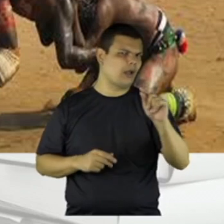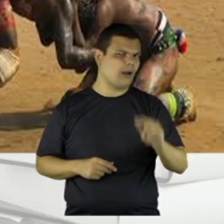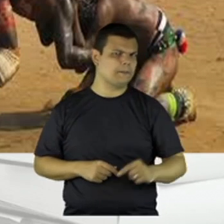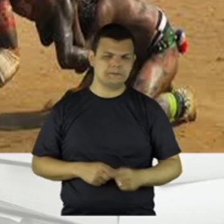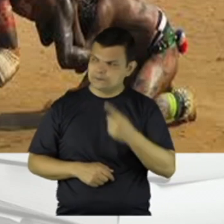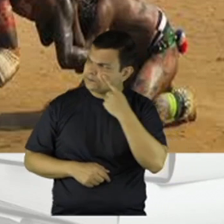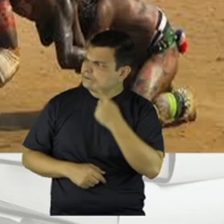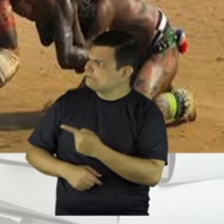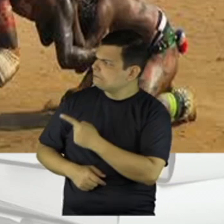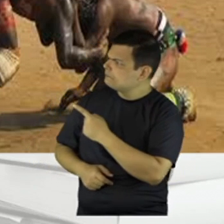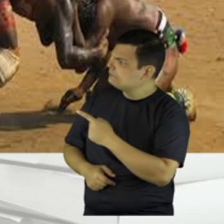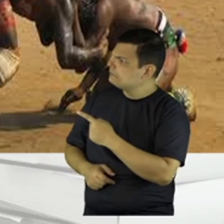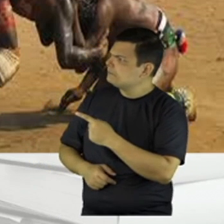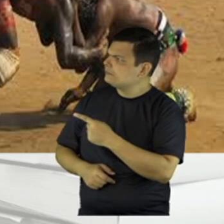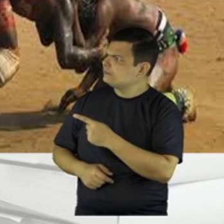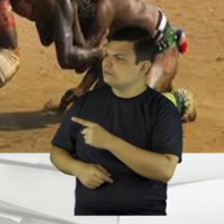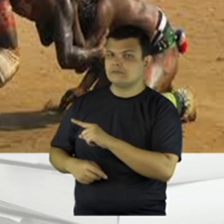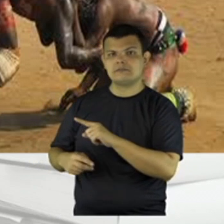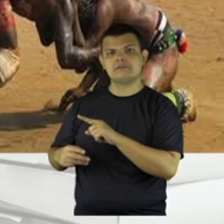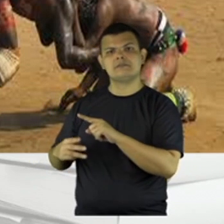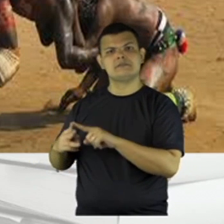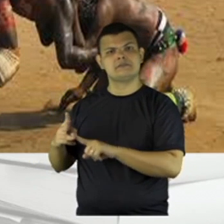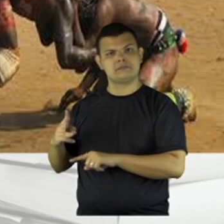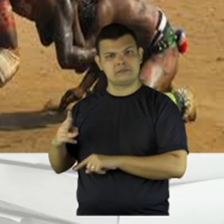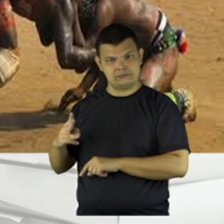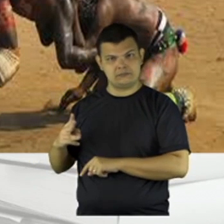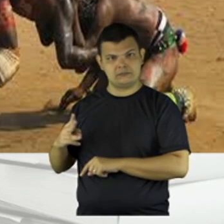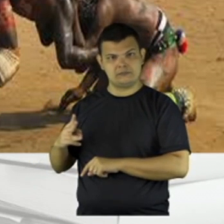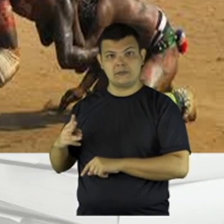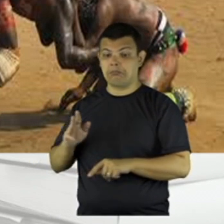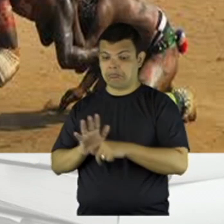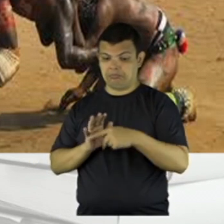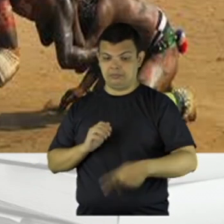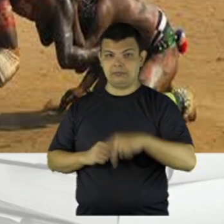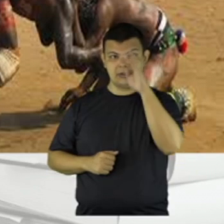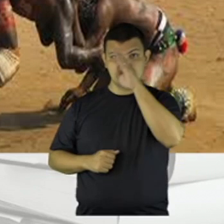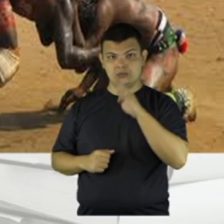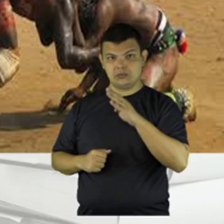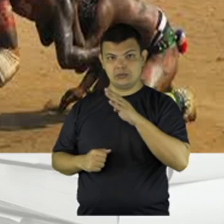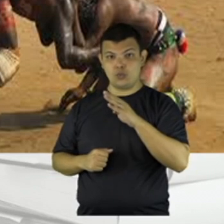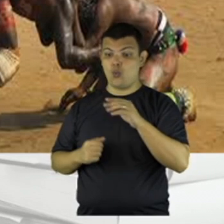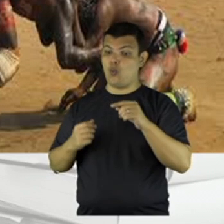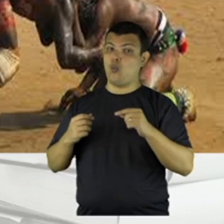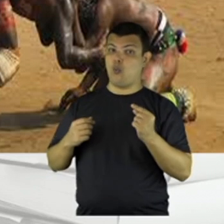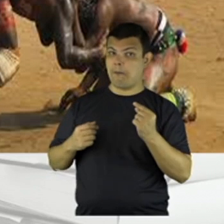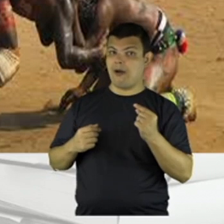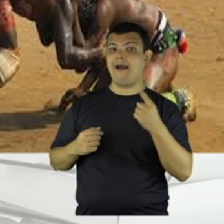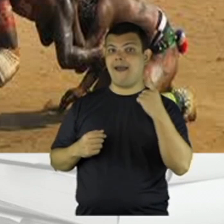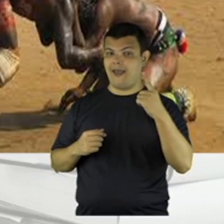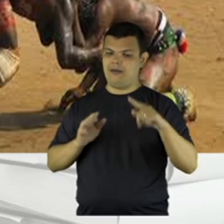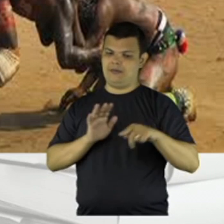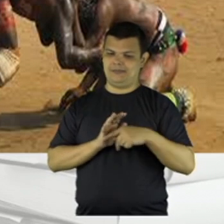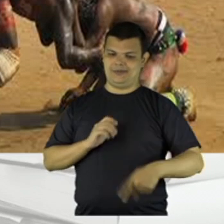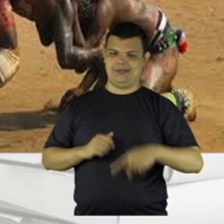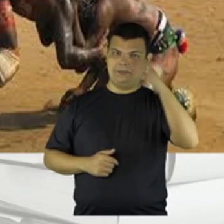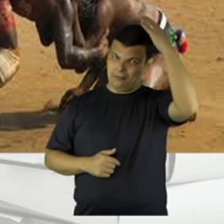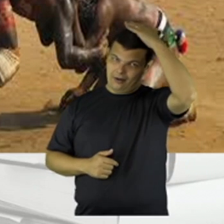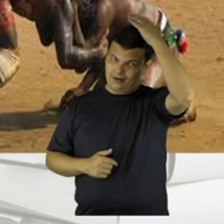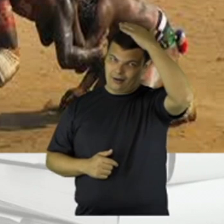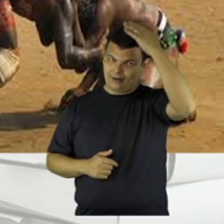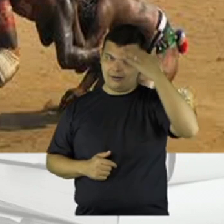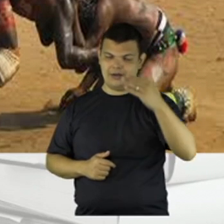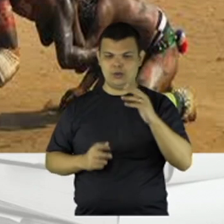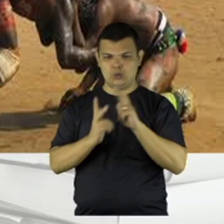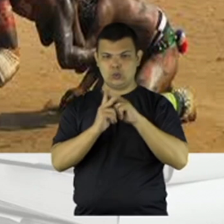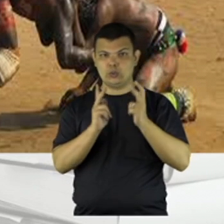Então, temos aqui na nossa imagem 3 lutas brasileiras, né? E uma delas é paraense, que é a luta